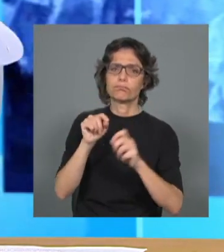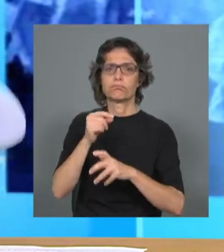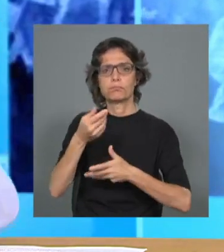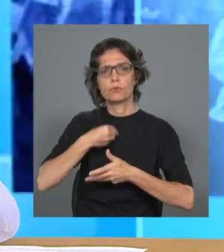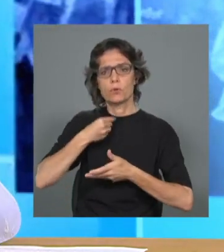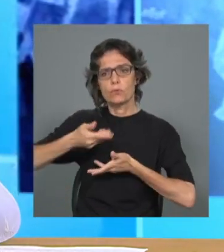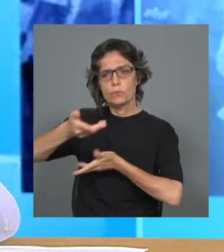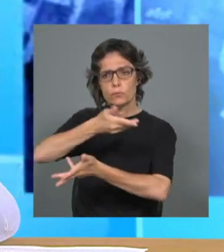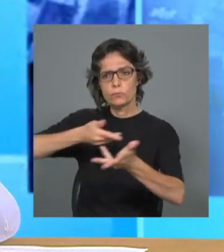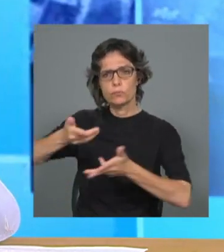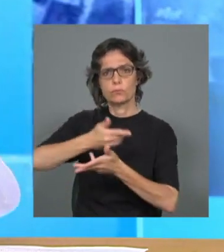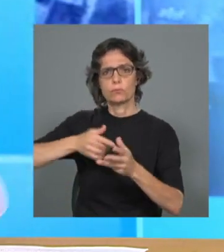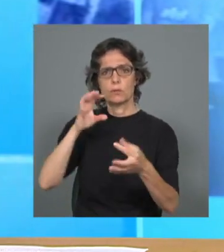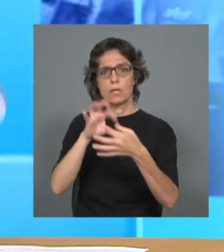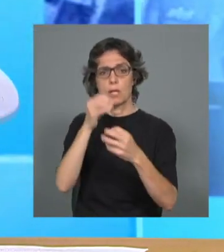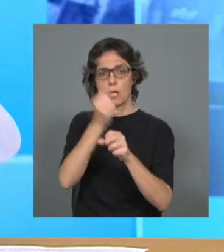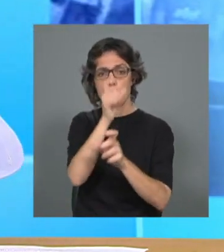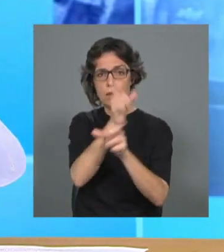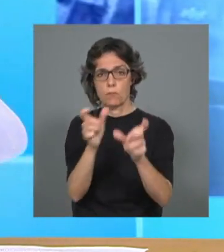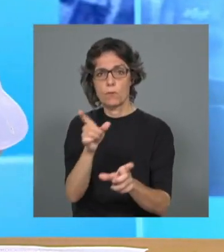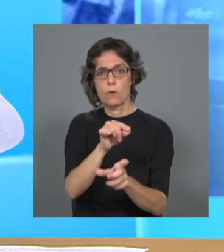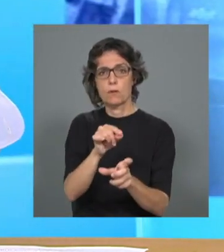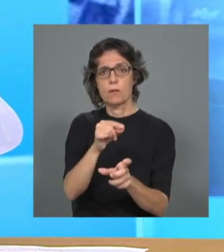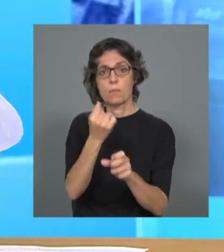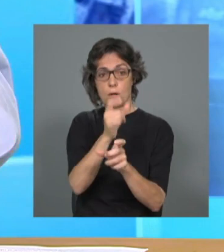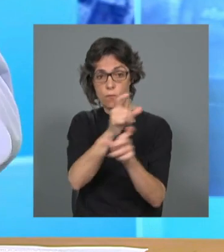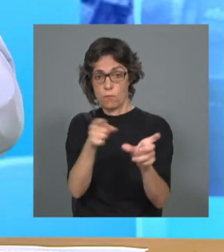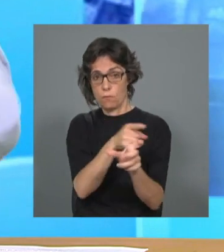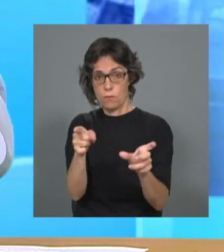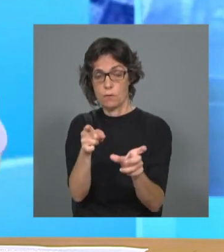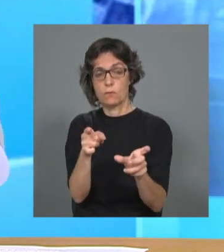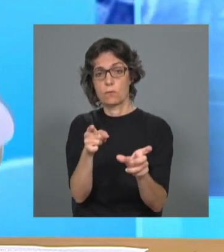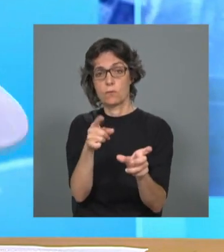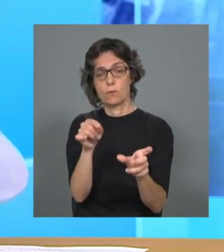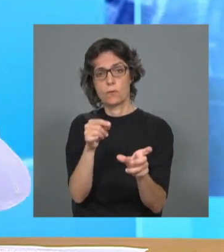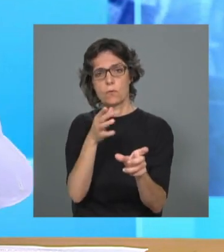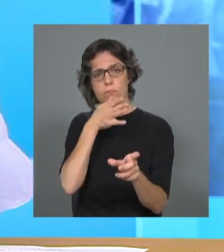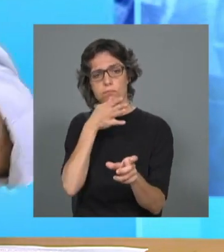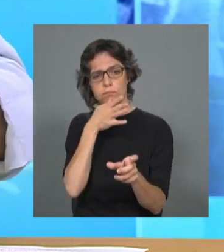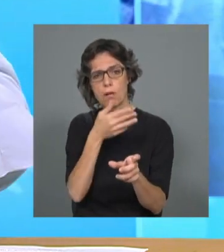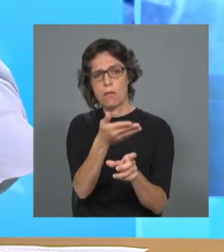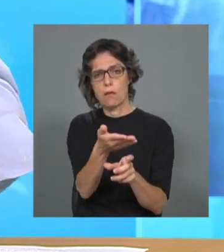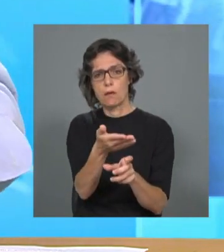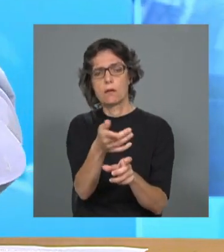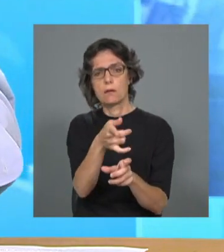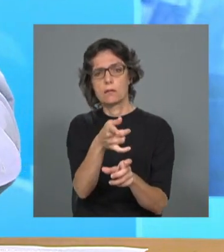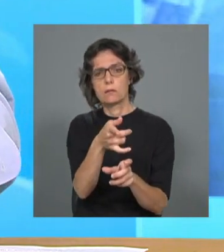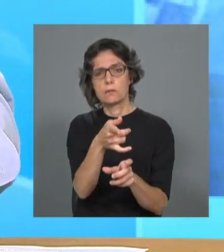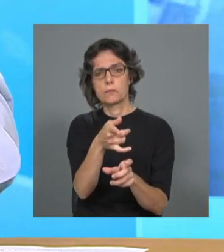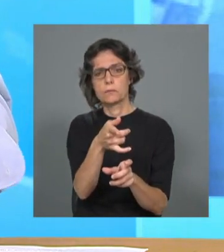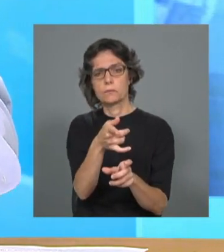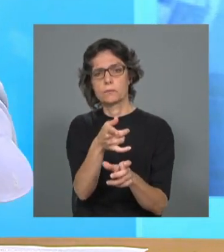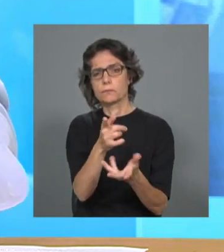que respeitam aos trabalhadores e que os trabalhadores, que nós possamos chegar com a mensagem aos trabalhadores,